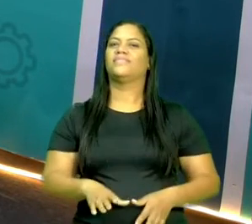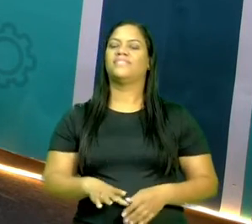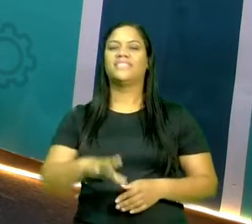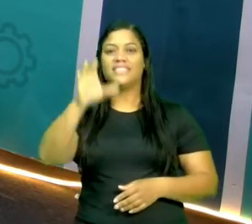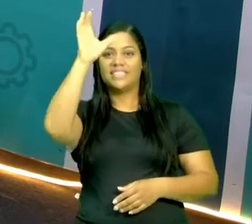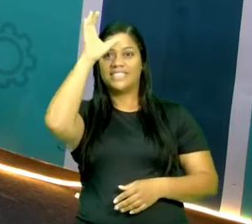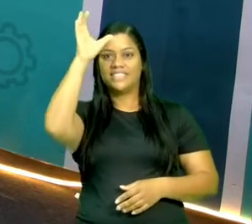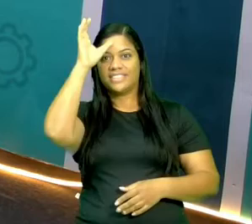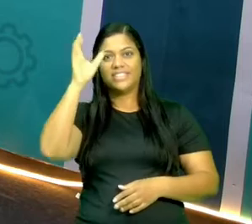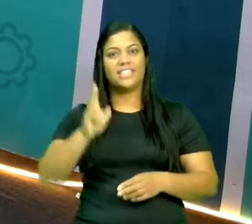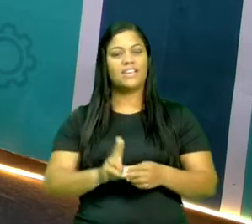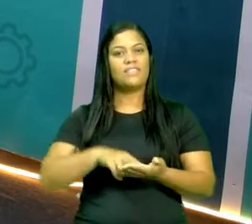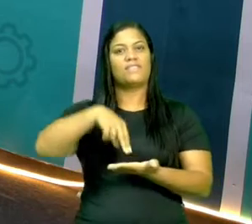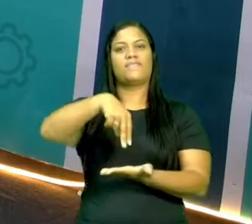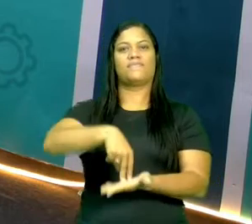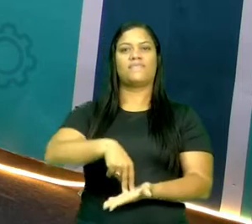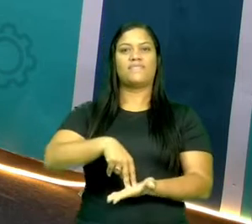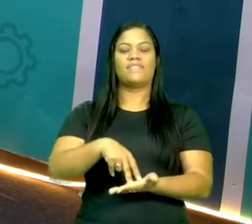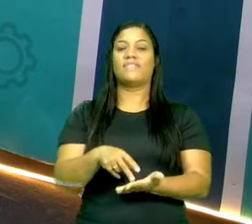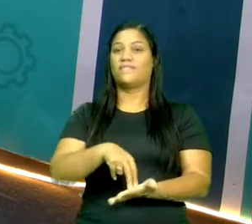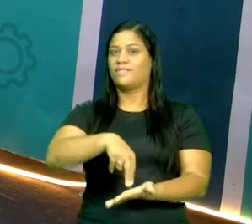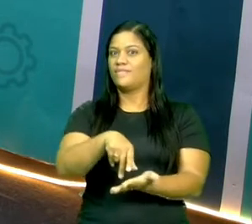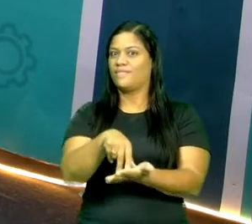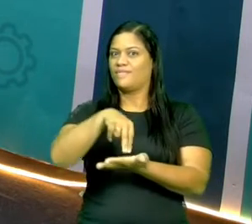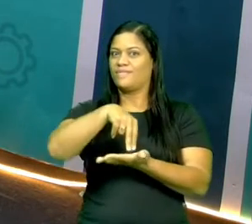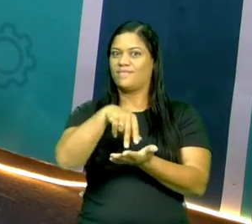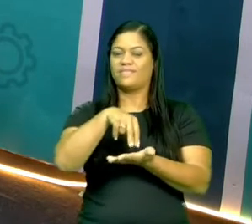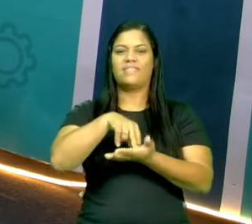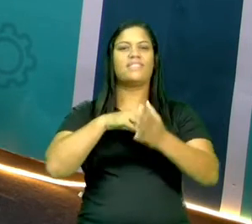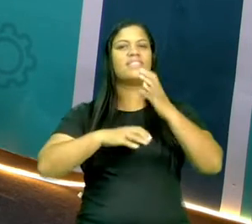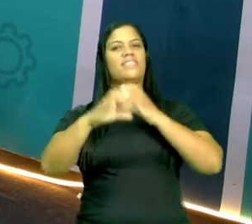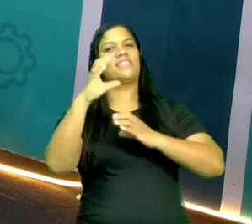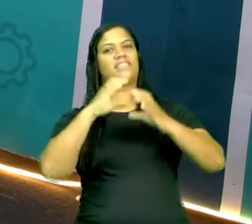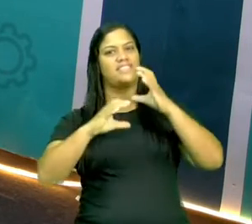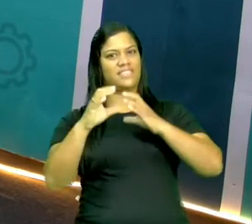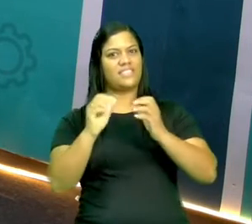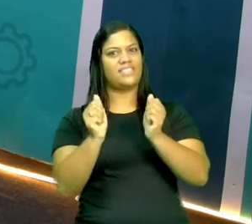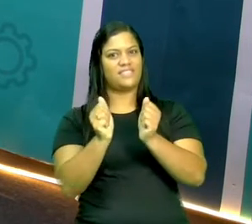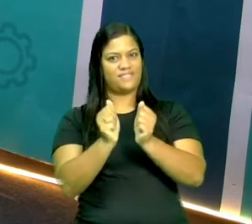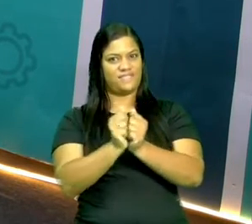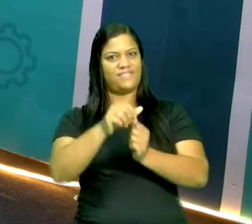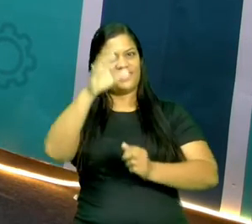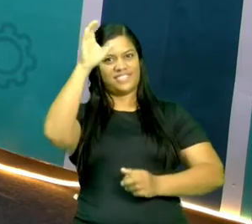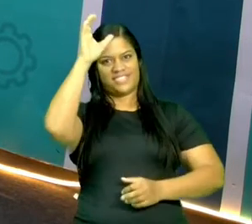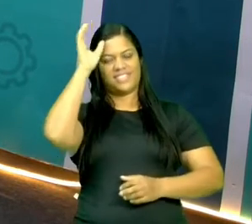da cadeira e vamos dançar e cantar essa musiquinha junto com a tia Carla. Vamos lá?